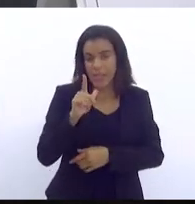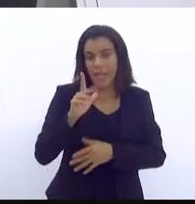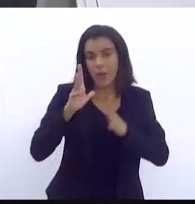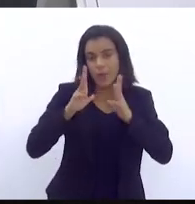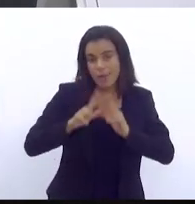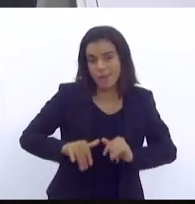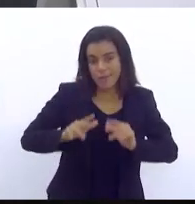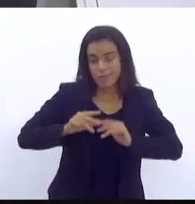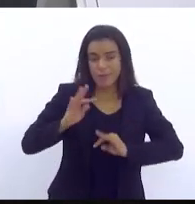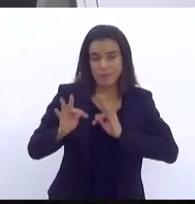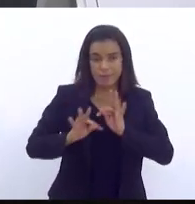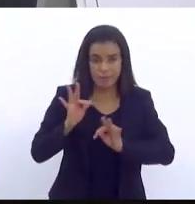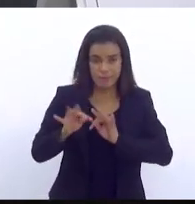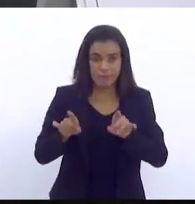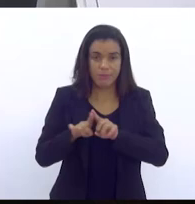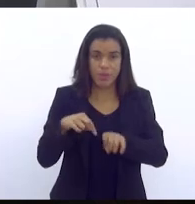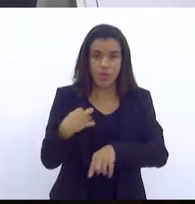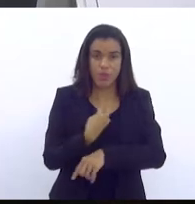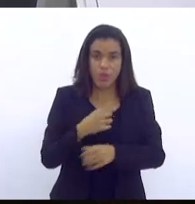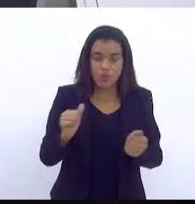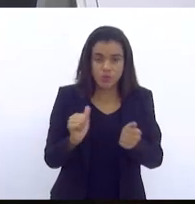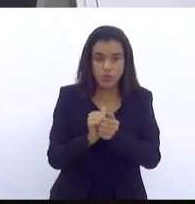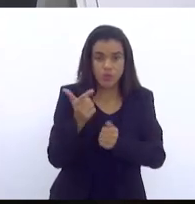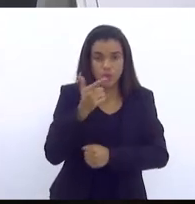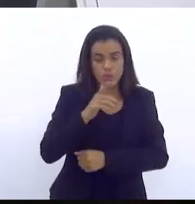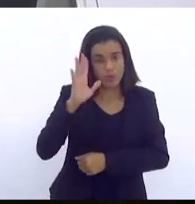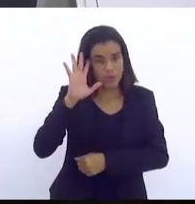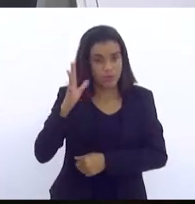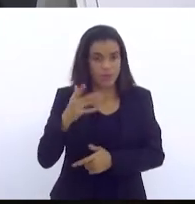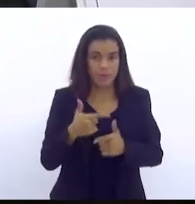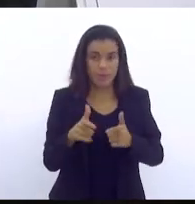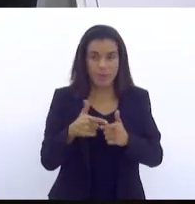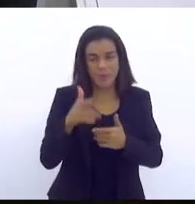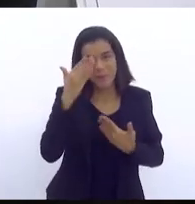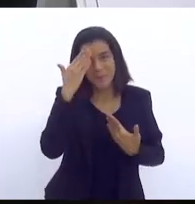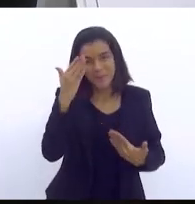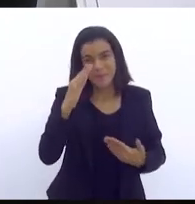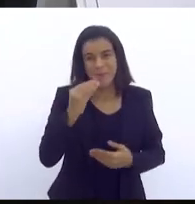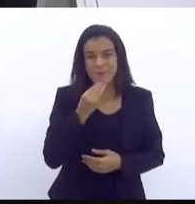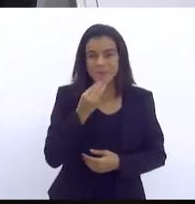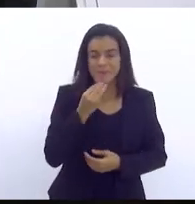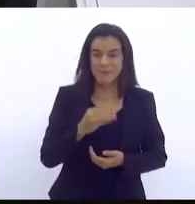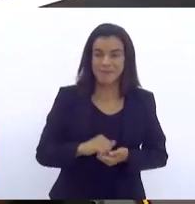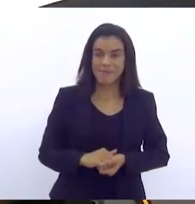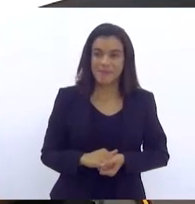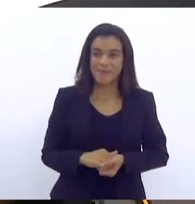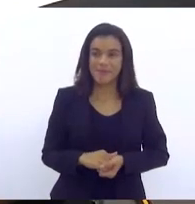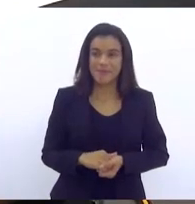juntos chegarmos a possíveis soluções para esse grave problema muito obrigado pela oportunidade